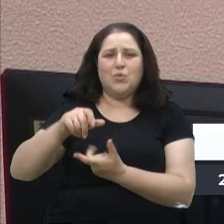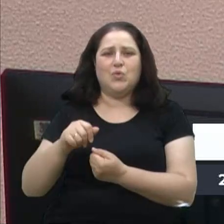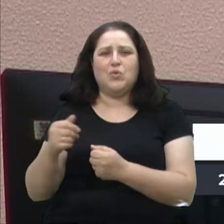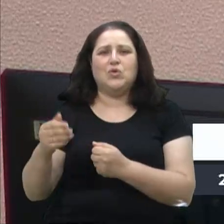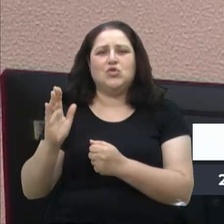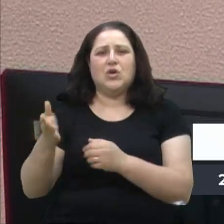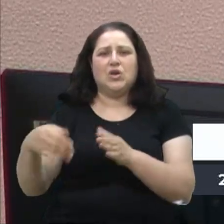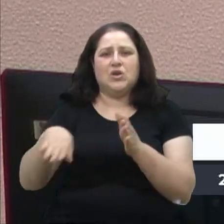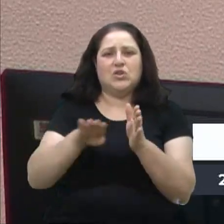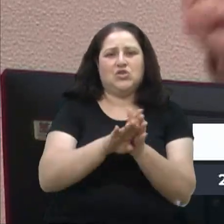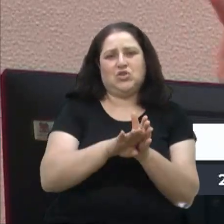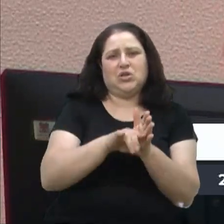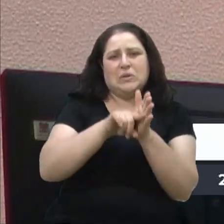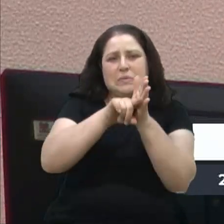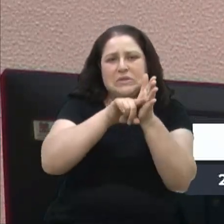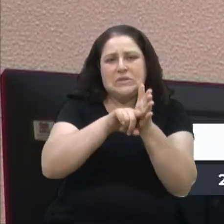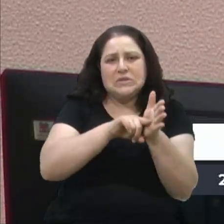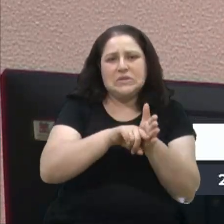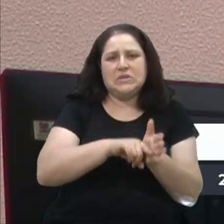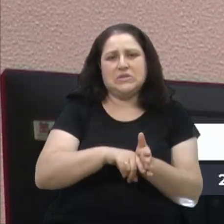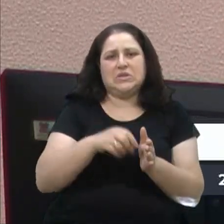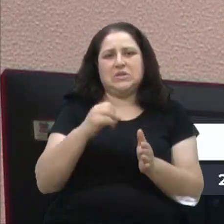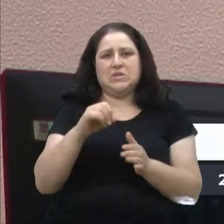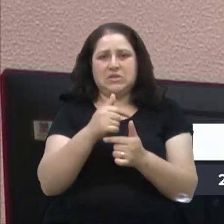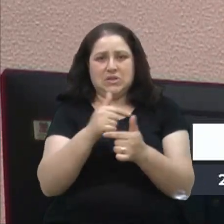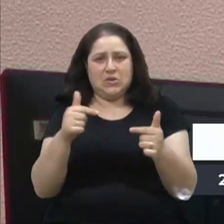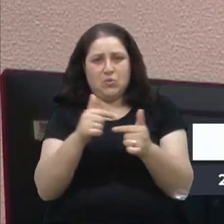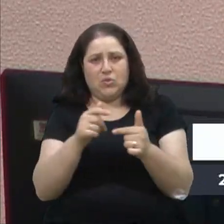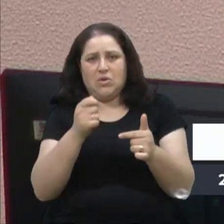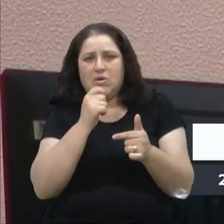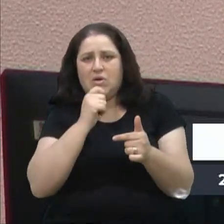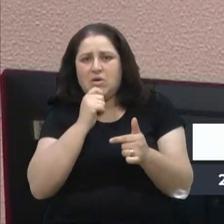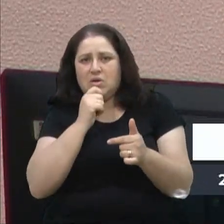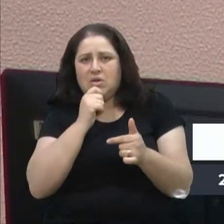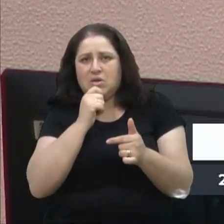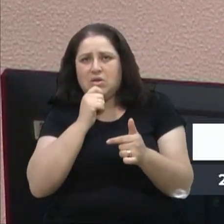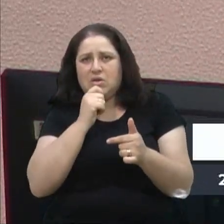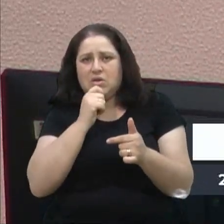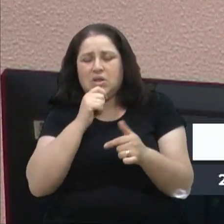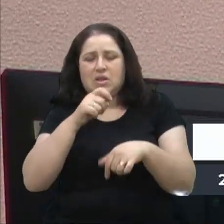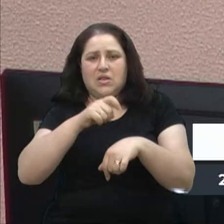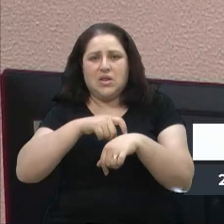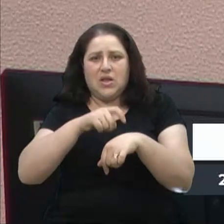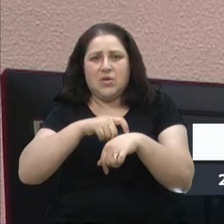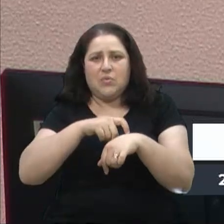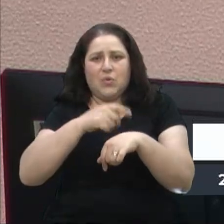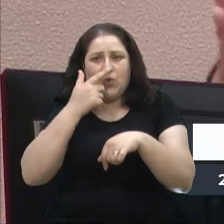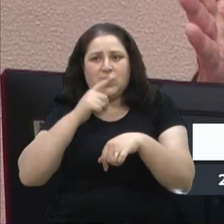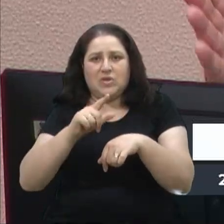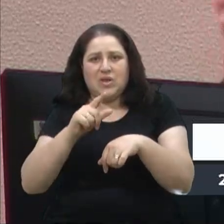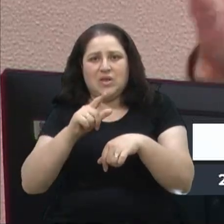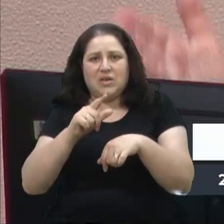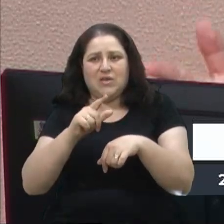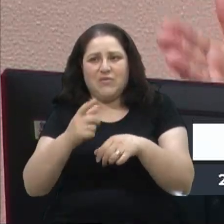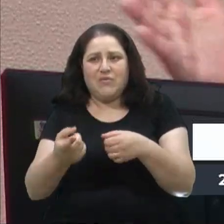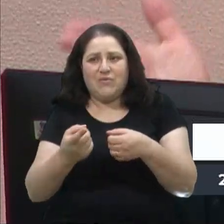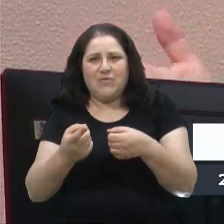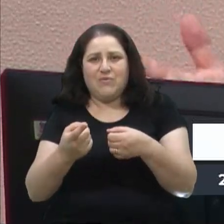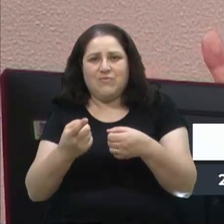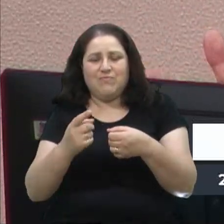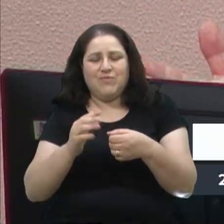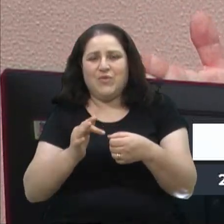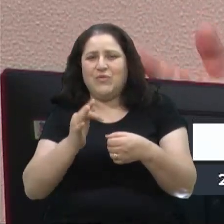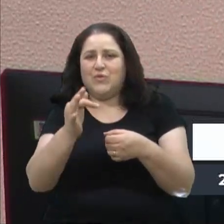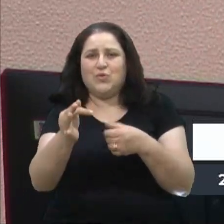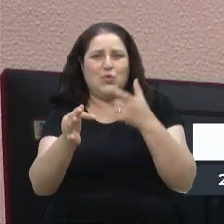se a gente não tiver ainda no ponto irreversível, a gente está se aproximando, e daí não vai